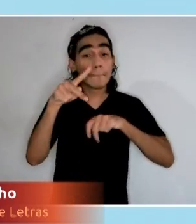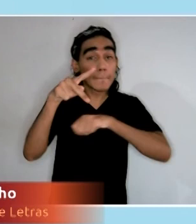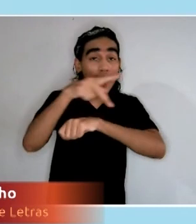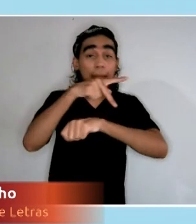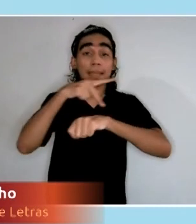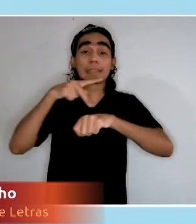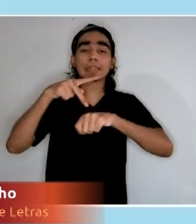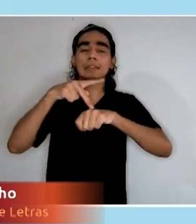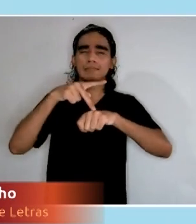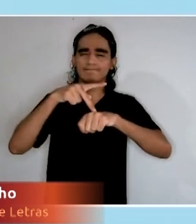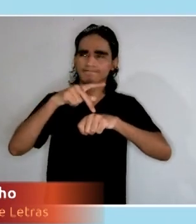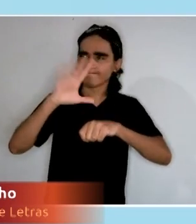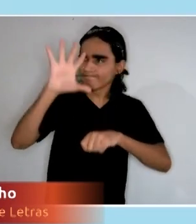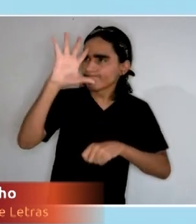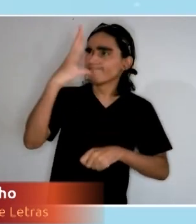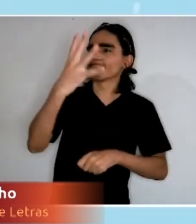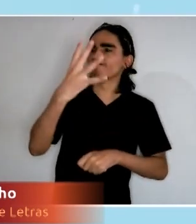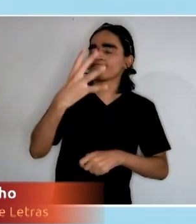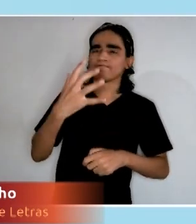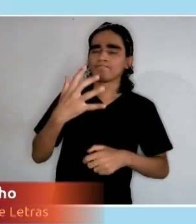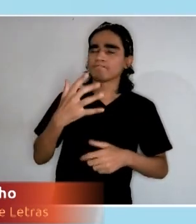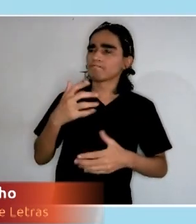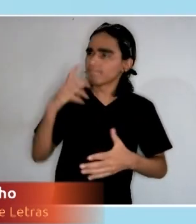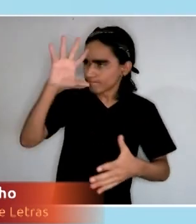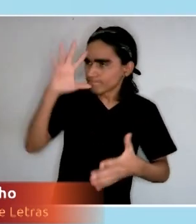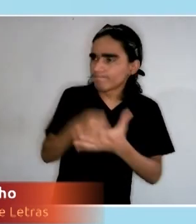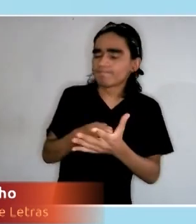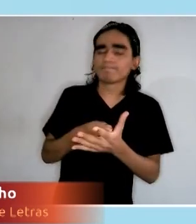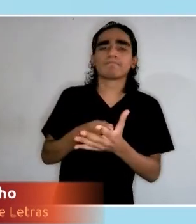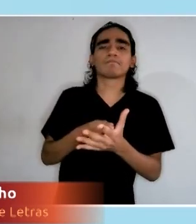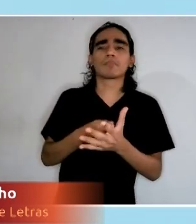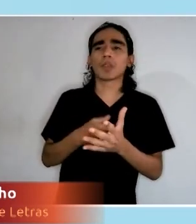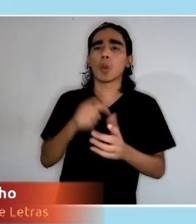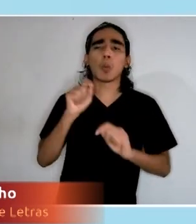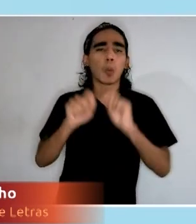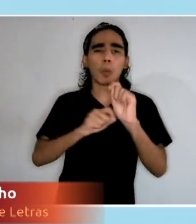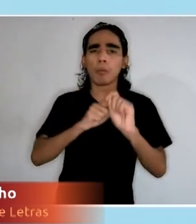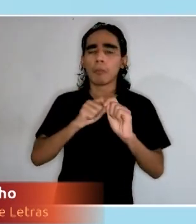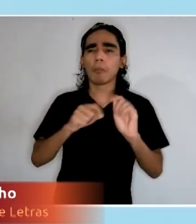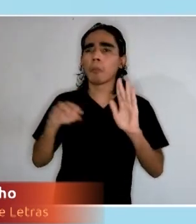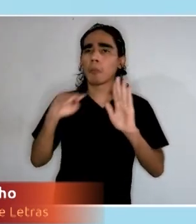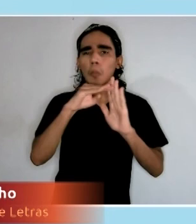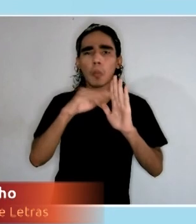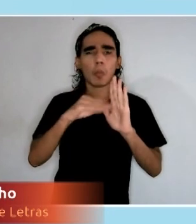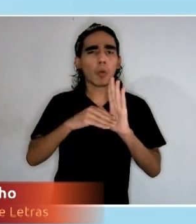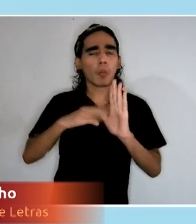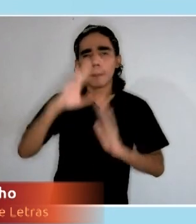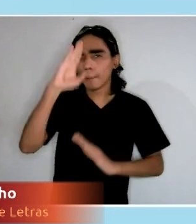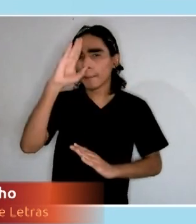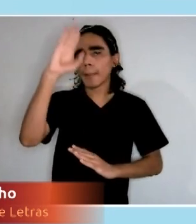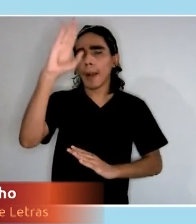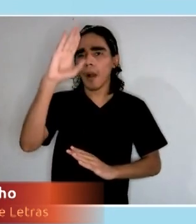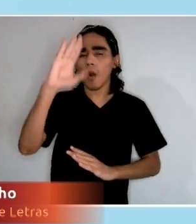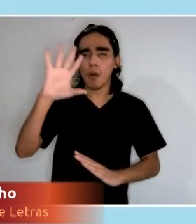decide, né, é uma nação. Então, nós temos que decidir as prioridades do Brasil. Eu